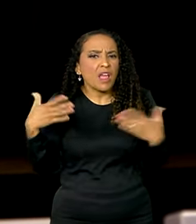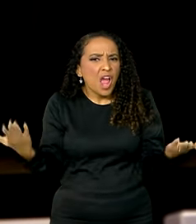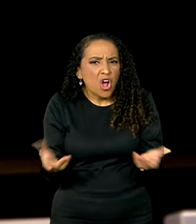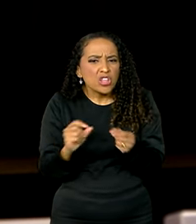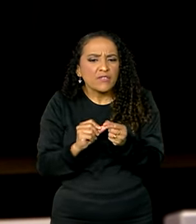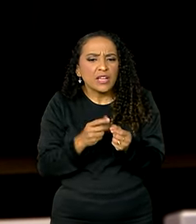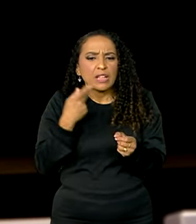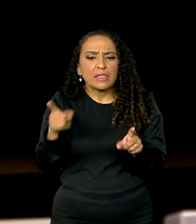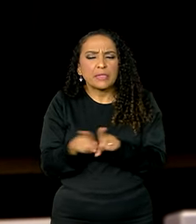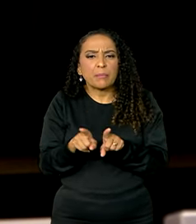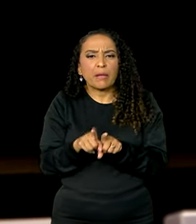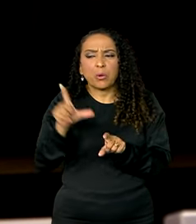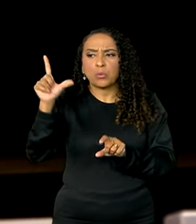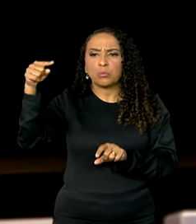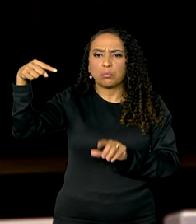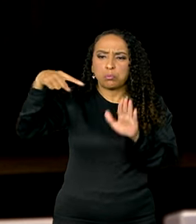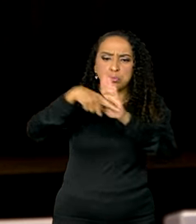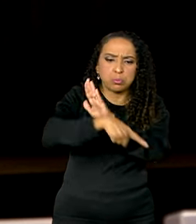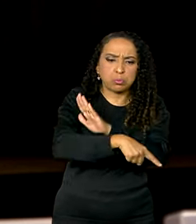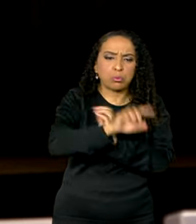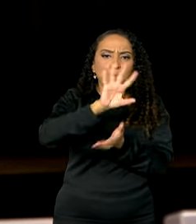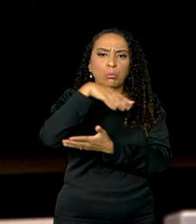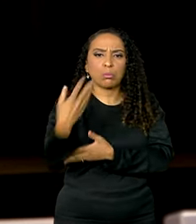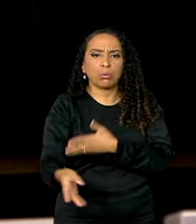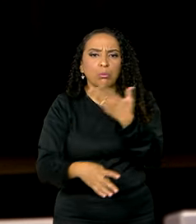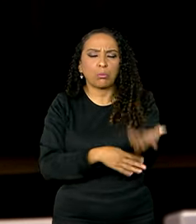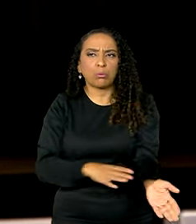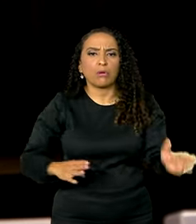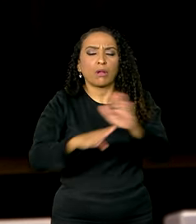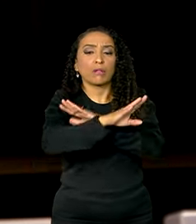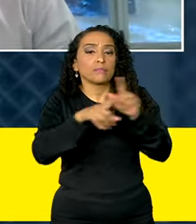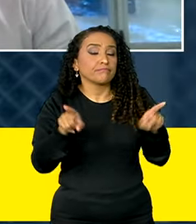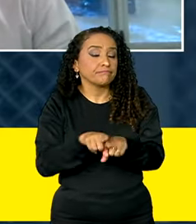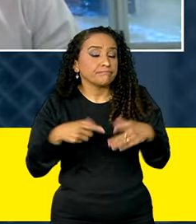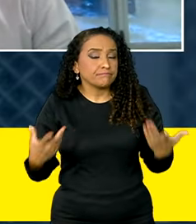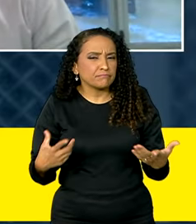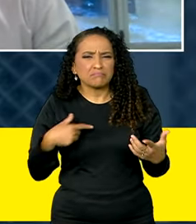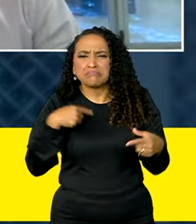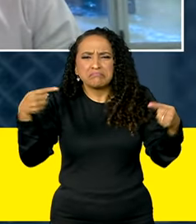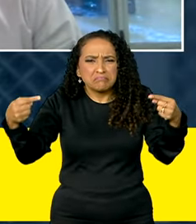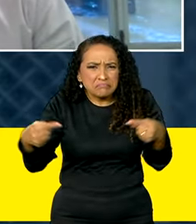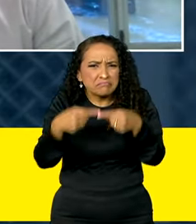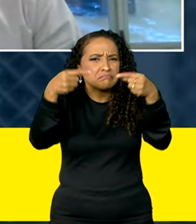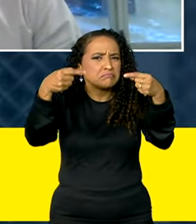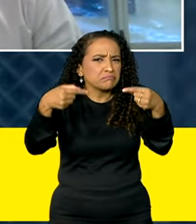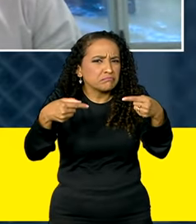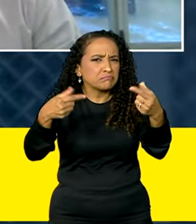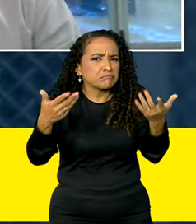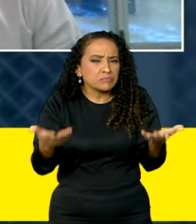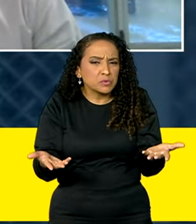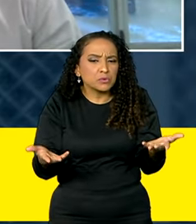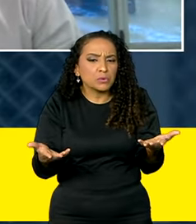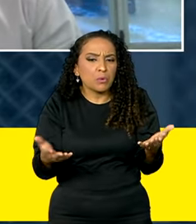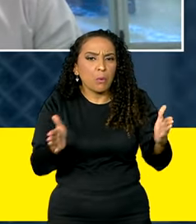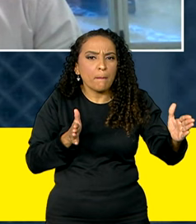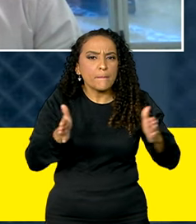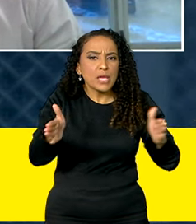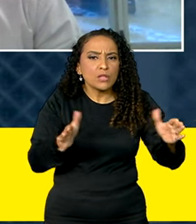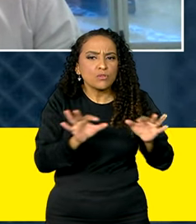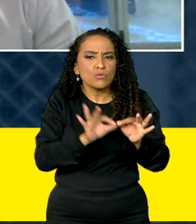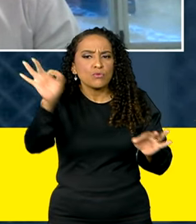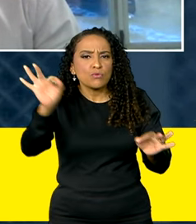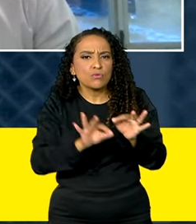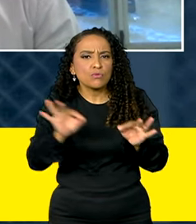está falando também em queda do desmatamento recorde também. Isso tem a ver com o período de